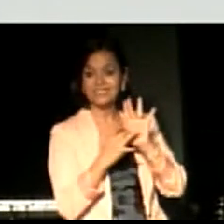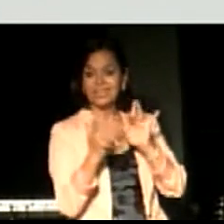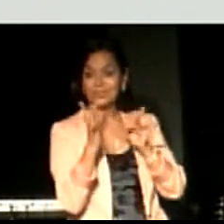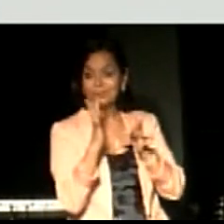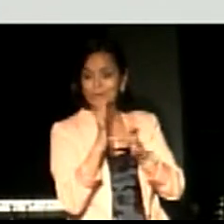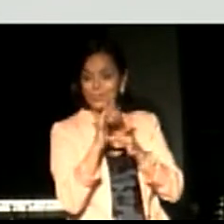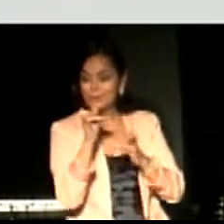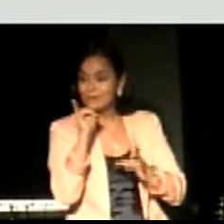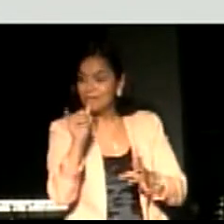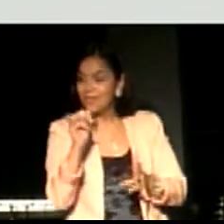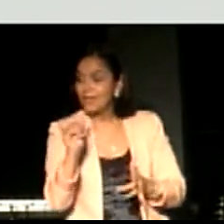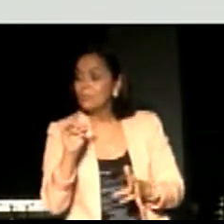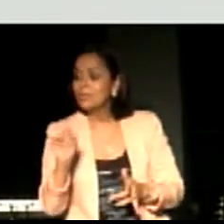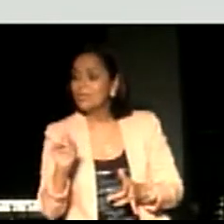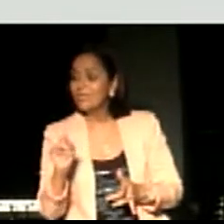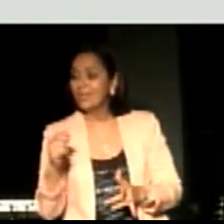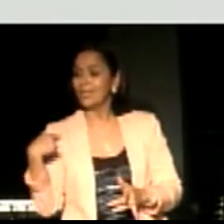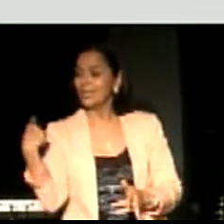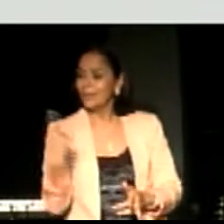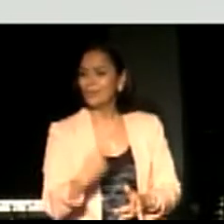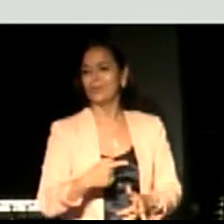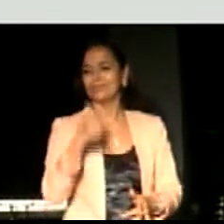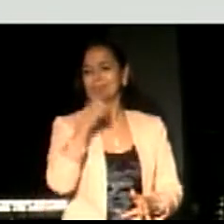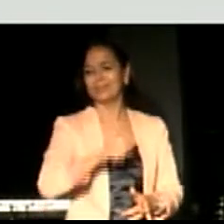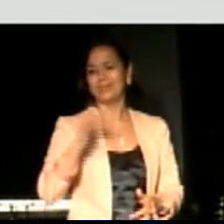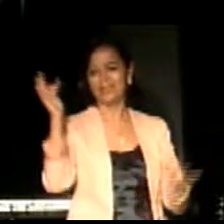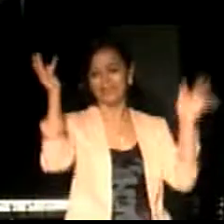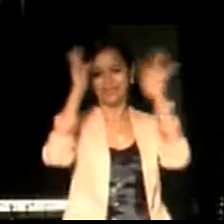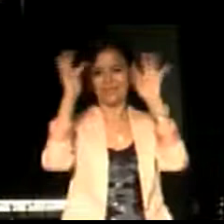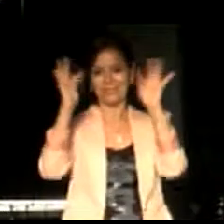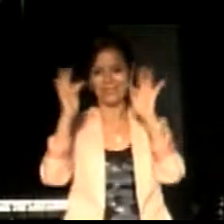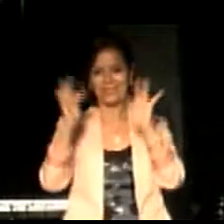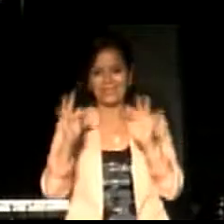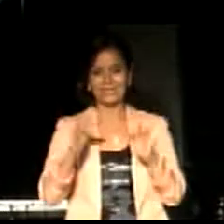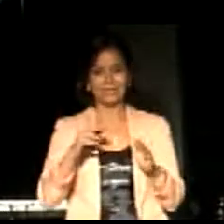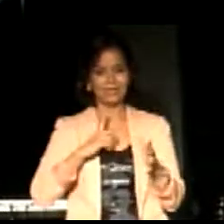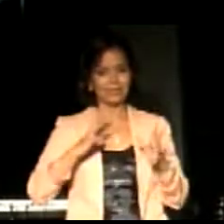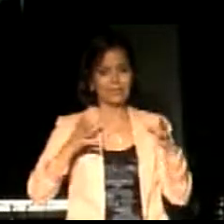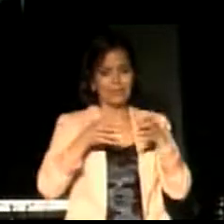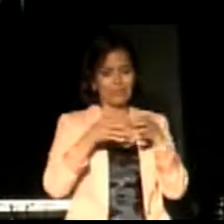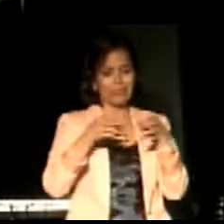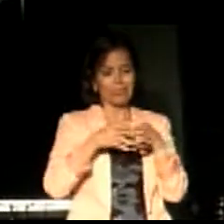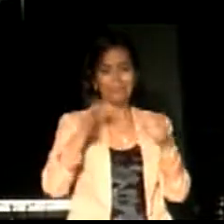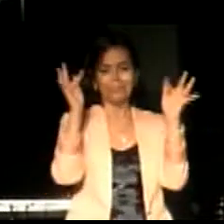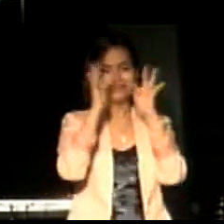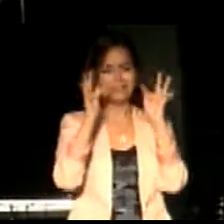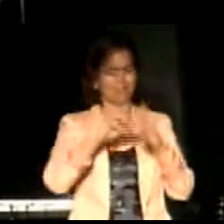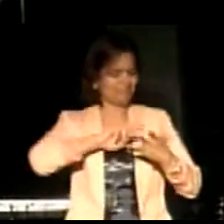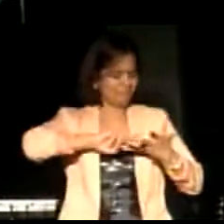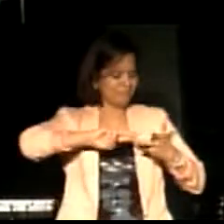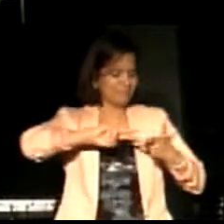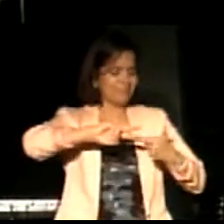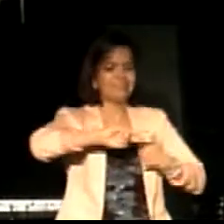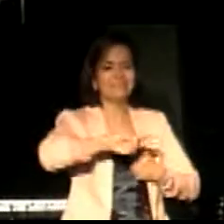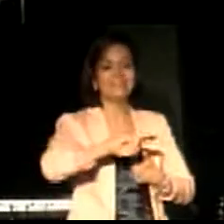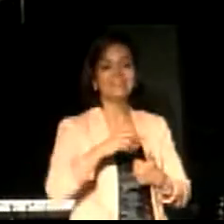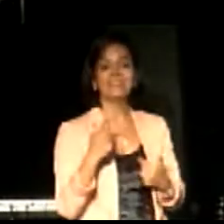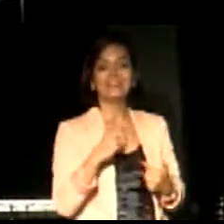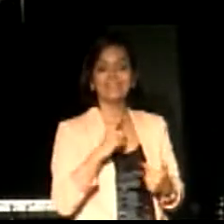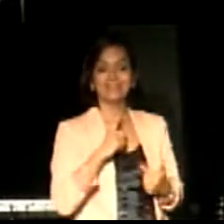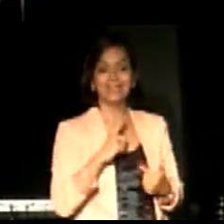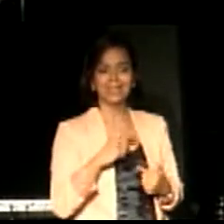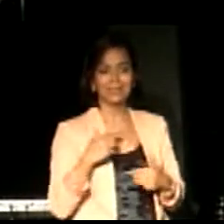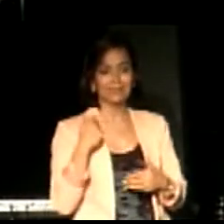seremos macários, bem-aventurados. Teremos um conjunto de felicidades e isso passa